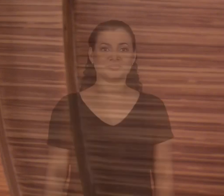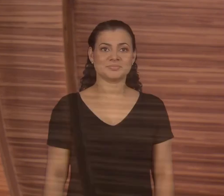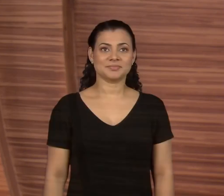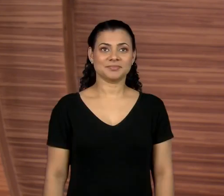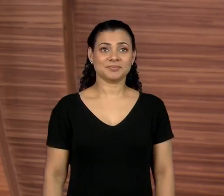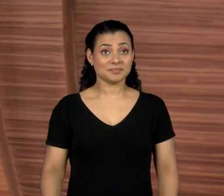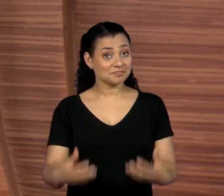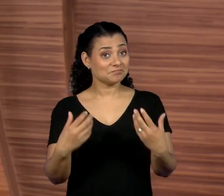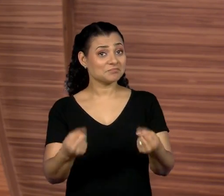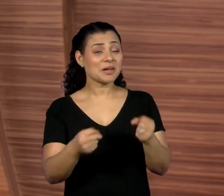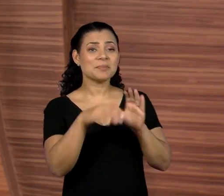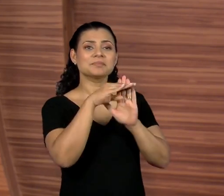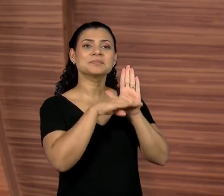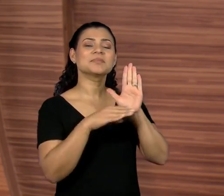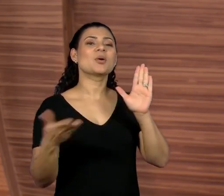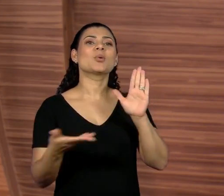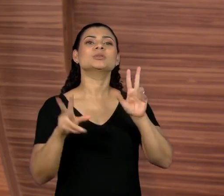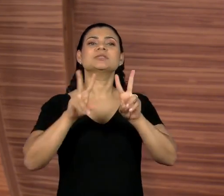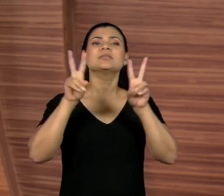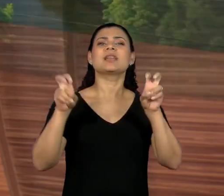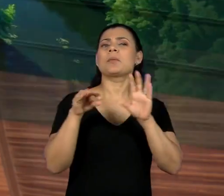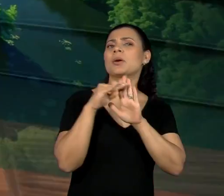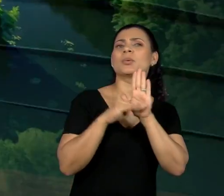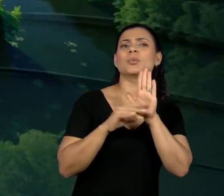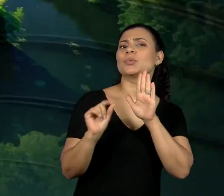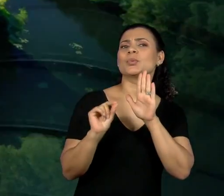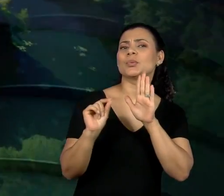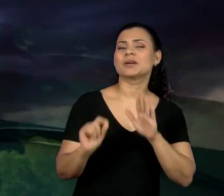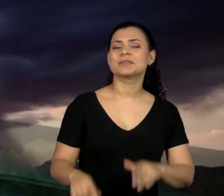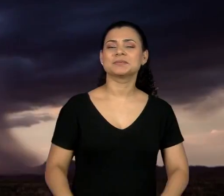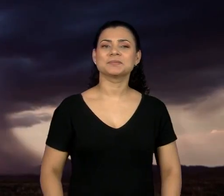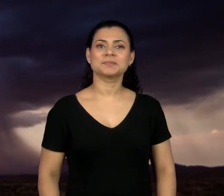Vamos aos destaques do programa de hoje.